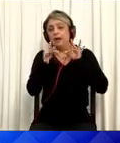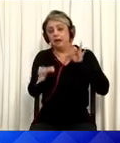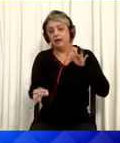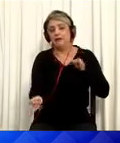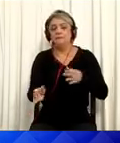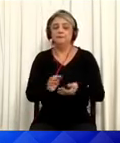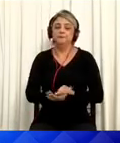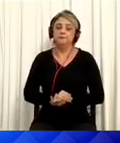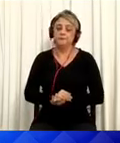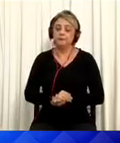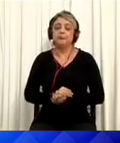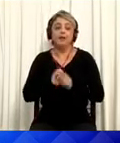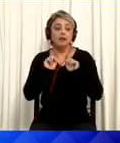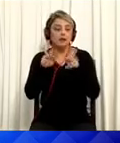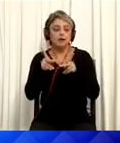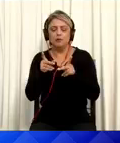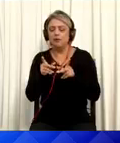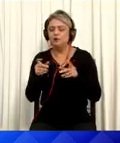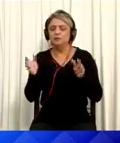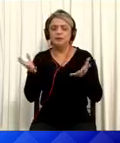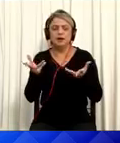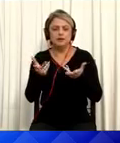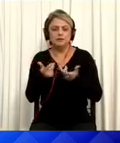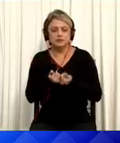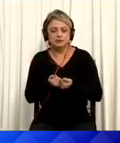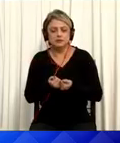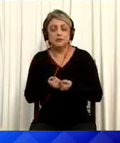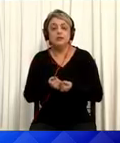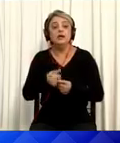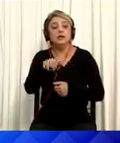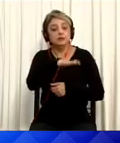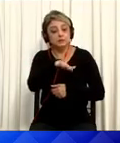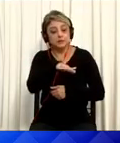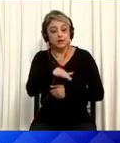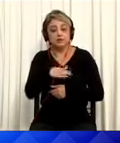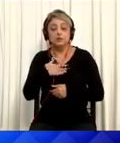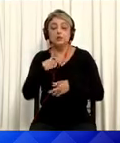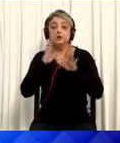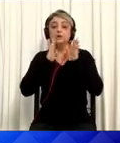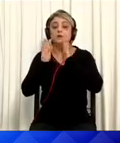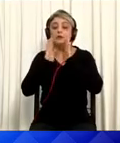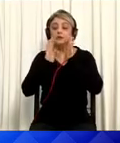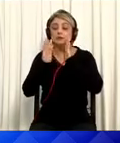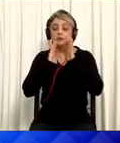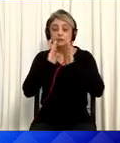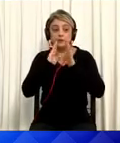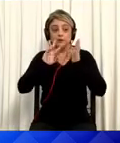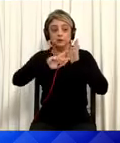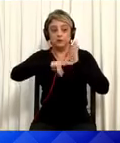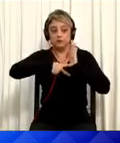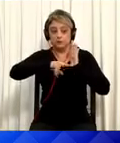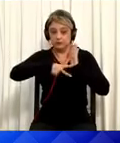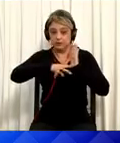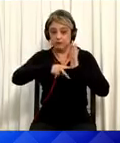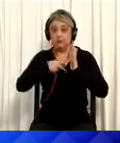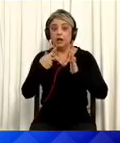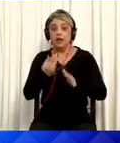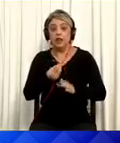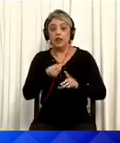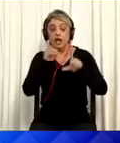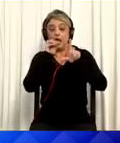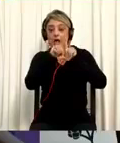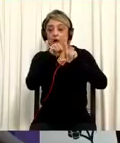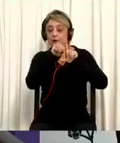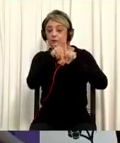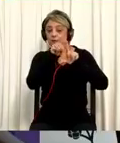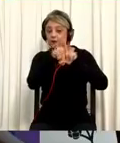eu vou. Não, mas tá ótimo, Yolanda, que o espaço é de vocês. Inclusive, eu tô aqui no Facebook do Simpro, né, que a gente tá ao vivo, e